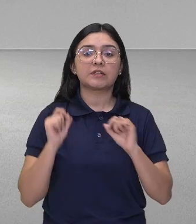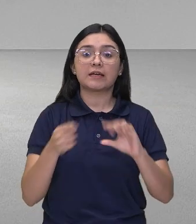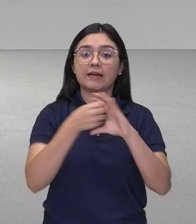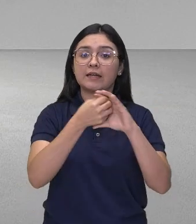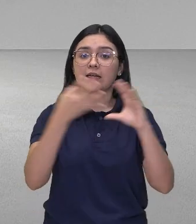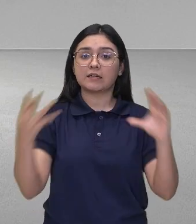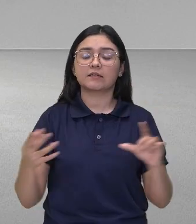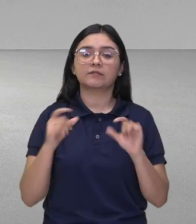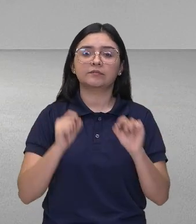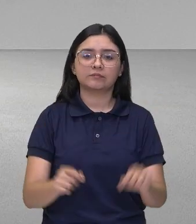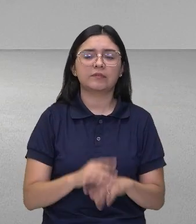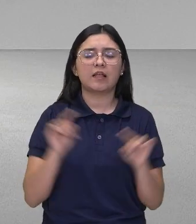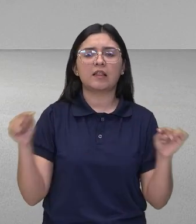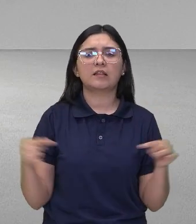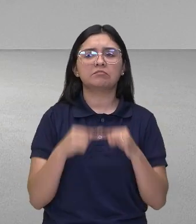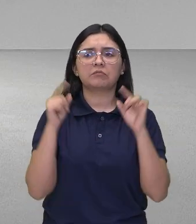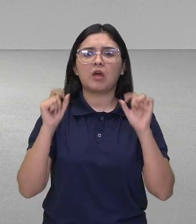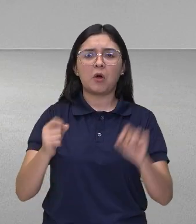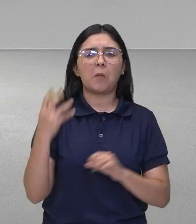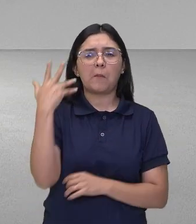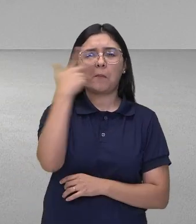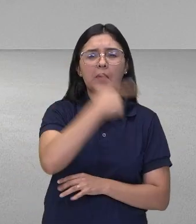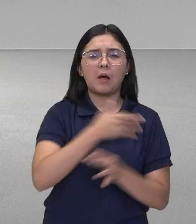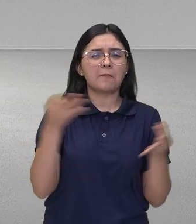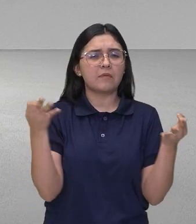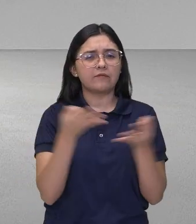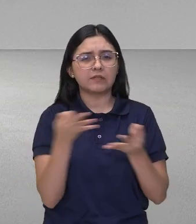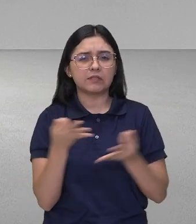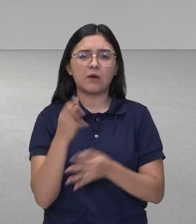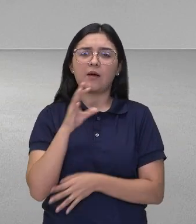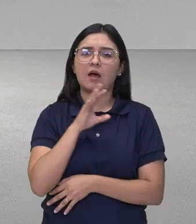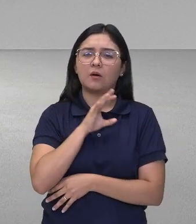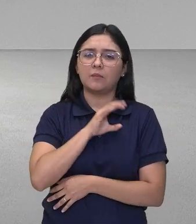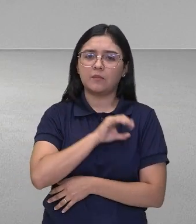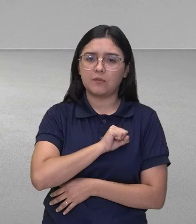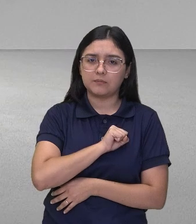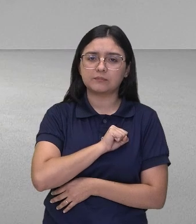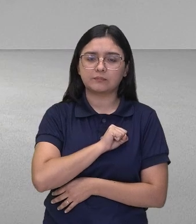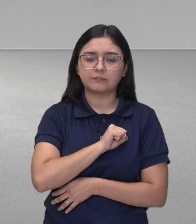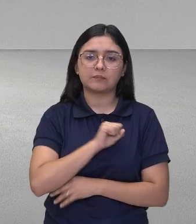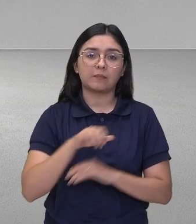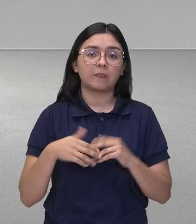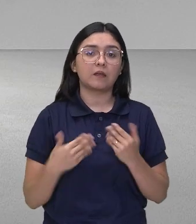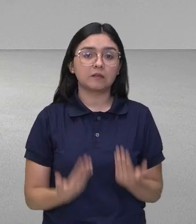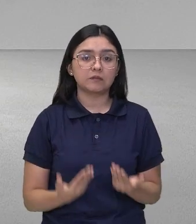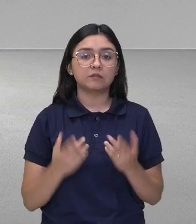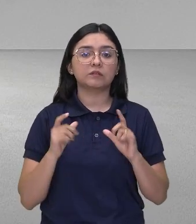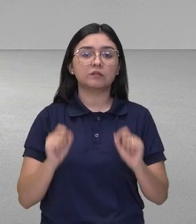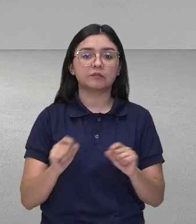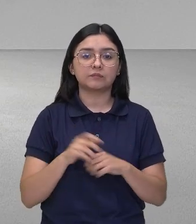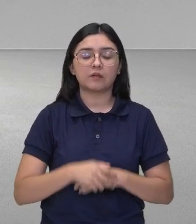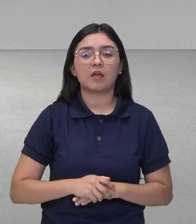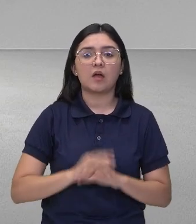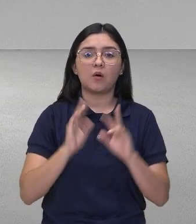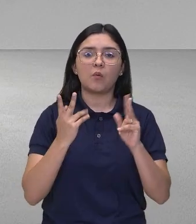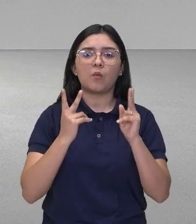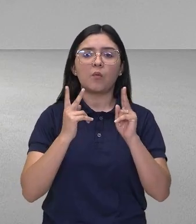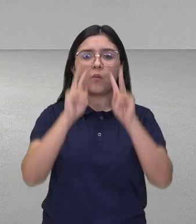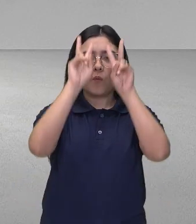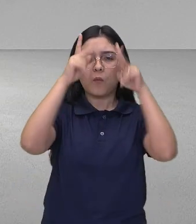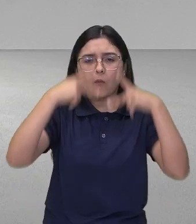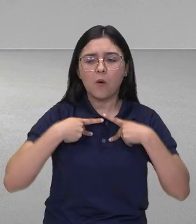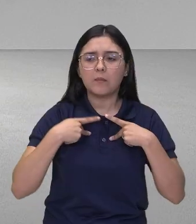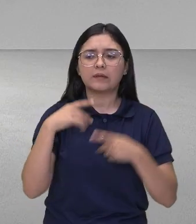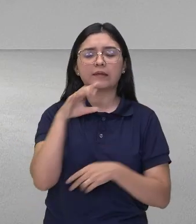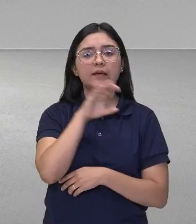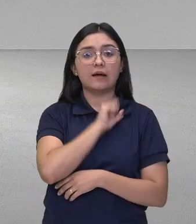quê? Ao belo, à perfeição, ao amor, tá certo? Então, quer dizer, é o homem que ama, é o homem que está